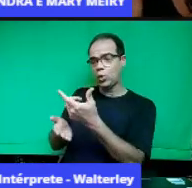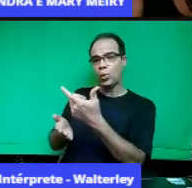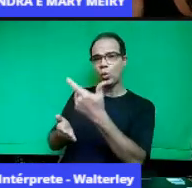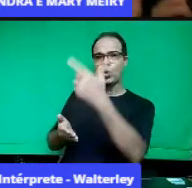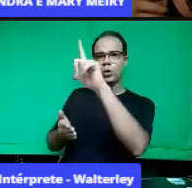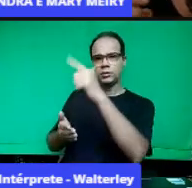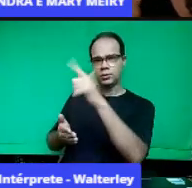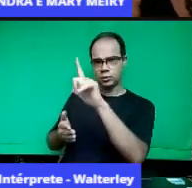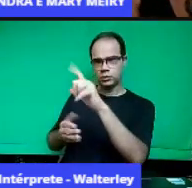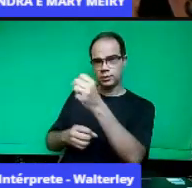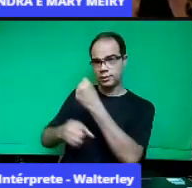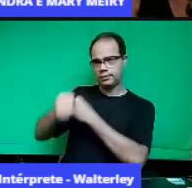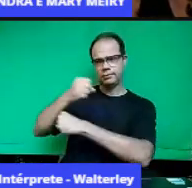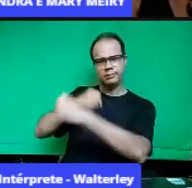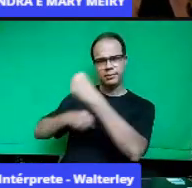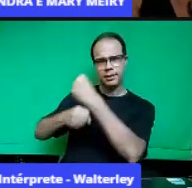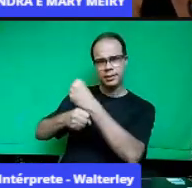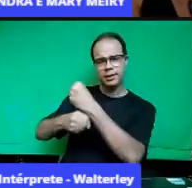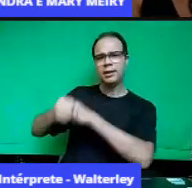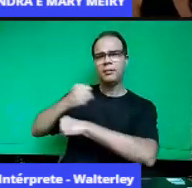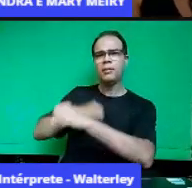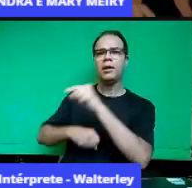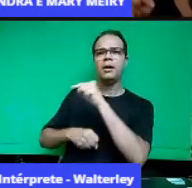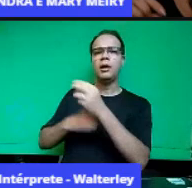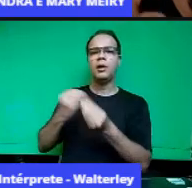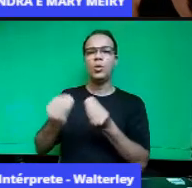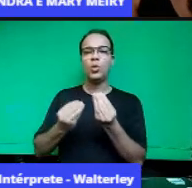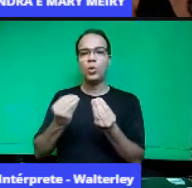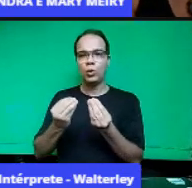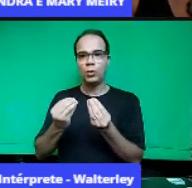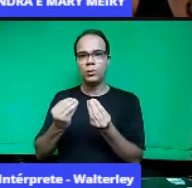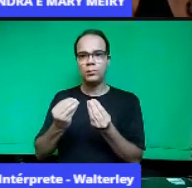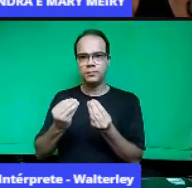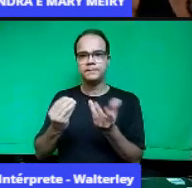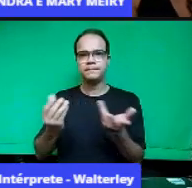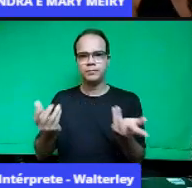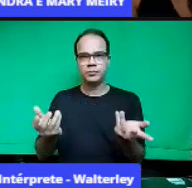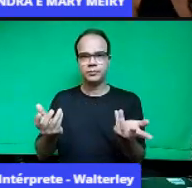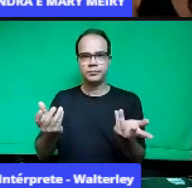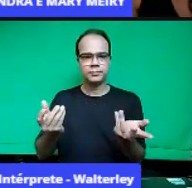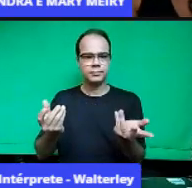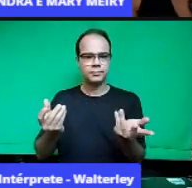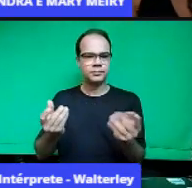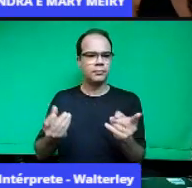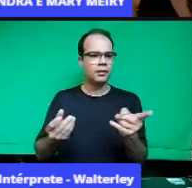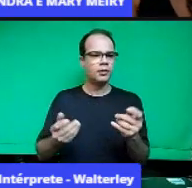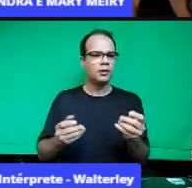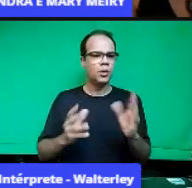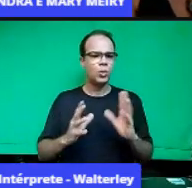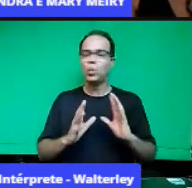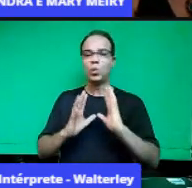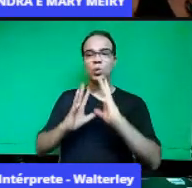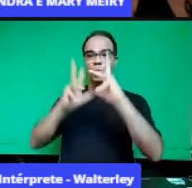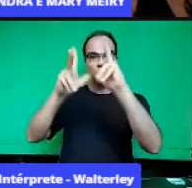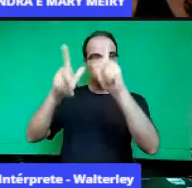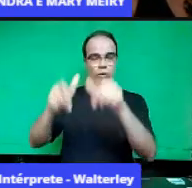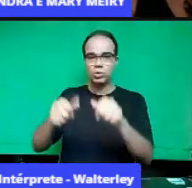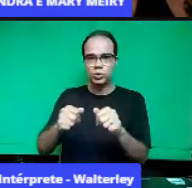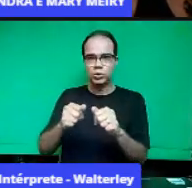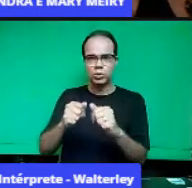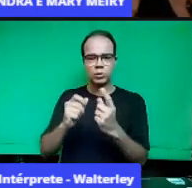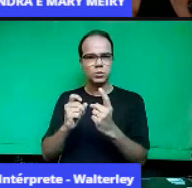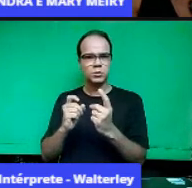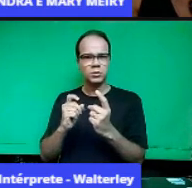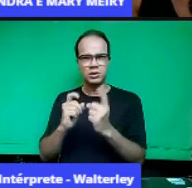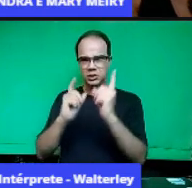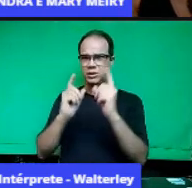realizar a anamnese, você solicita que a família leve todo o registro gráfico realizado com a criança